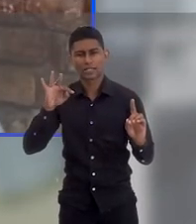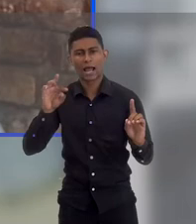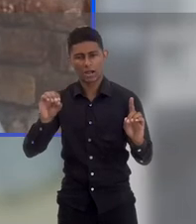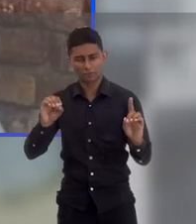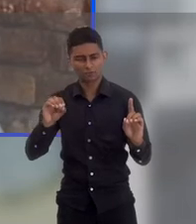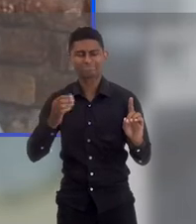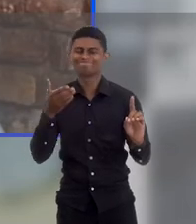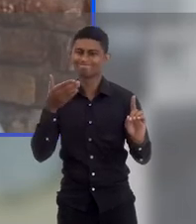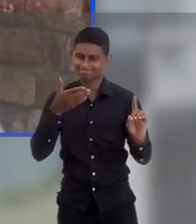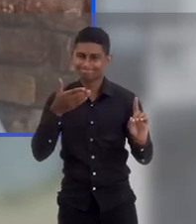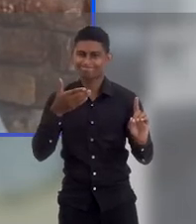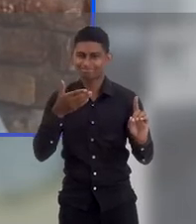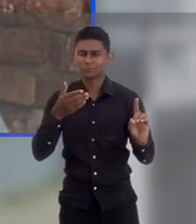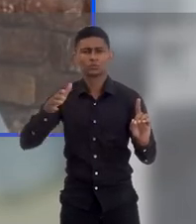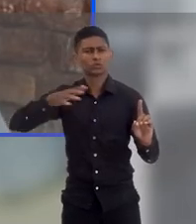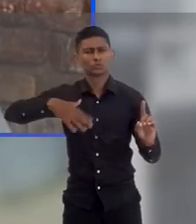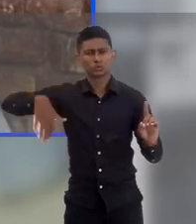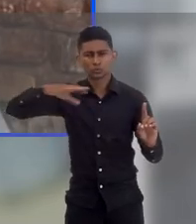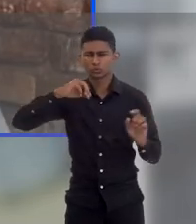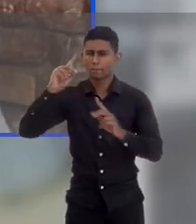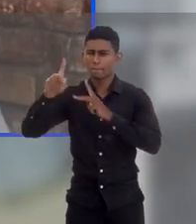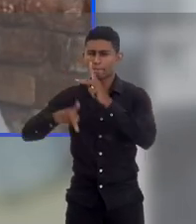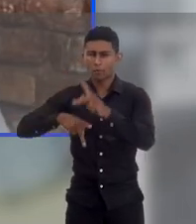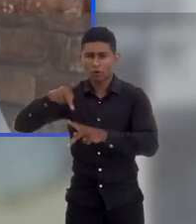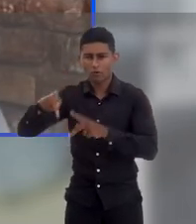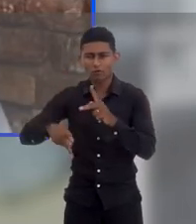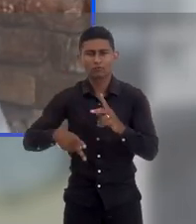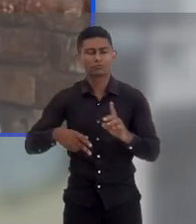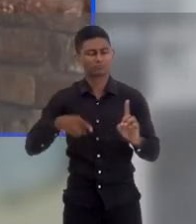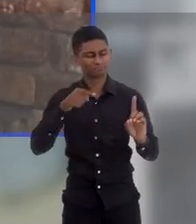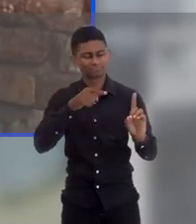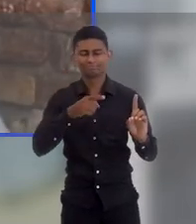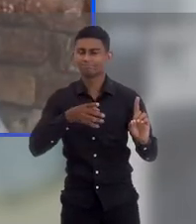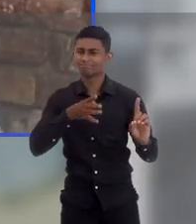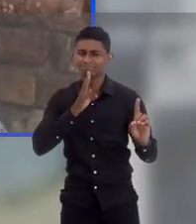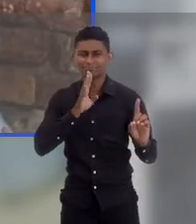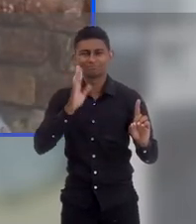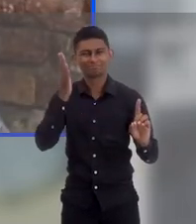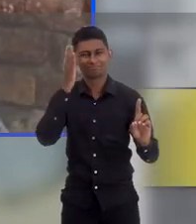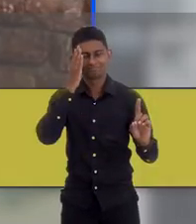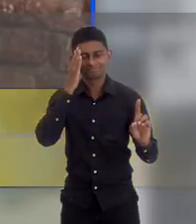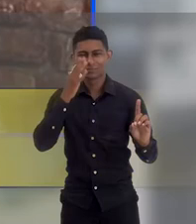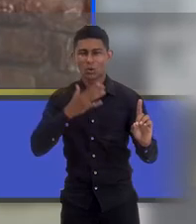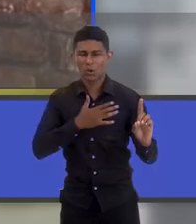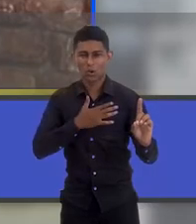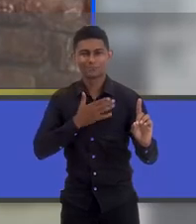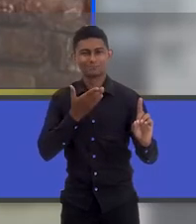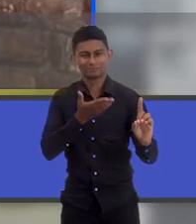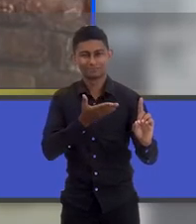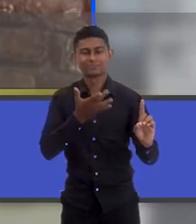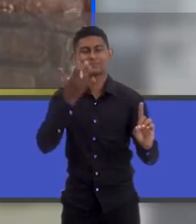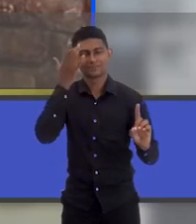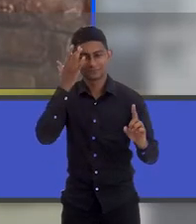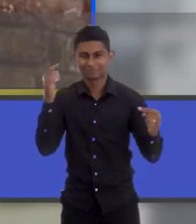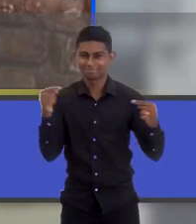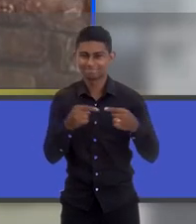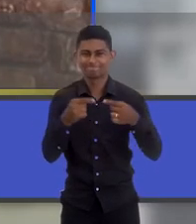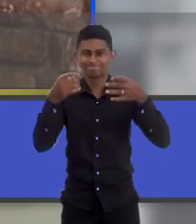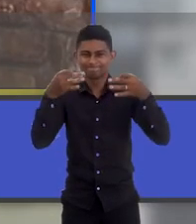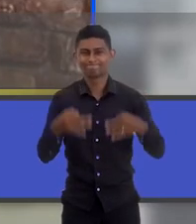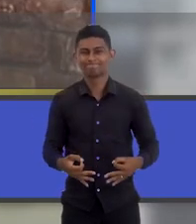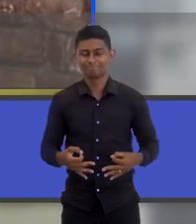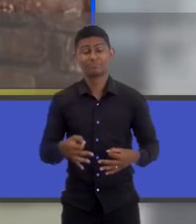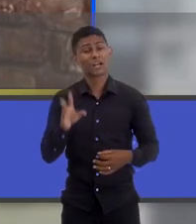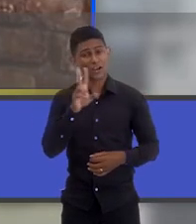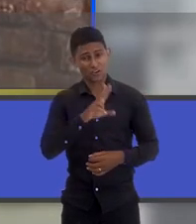artista popular, reconhecido e querido por todas as classes. Então, eu acho que faz todo